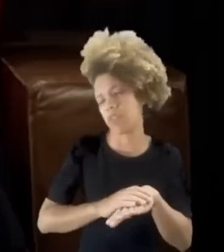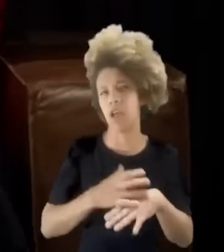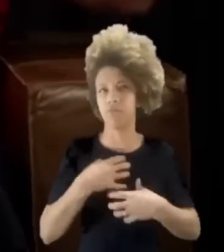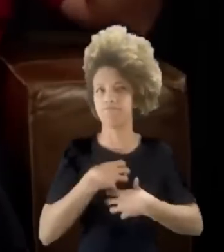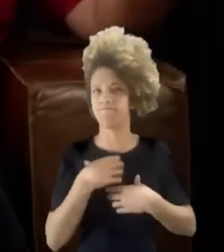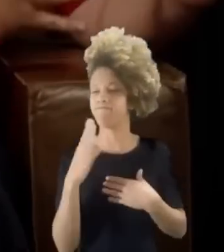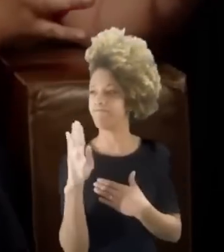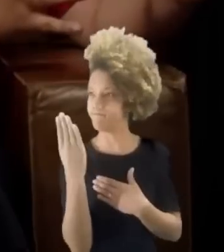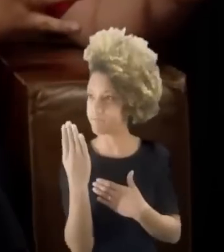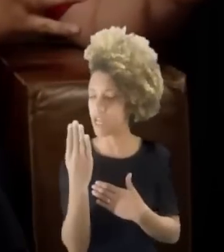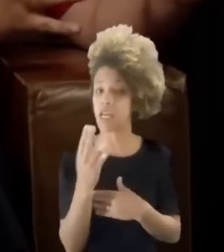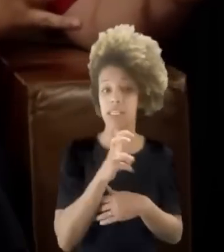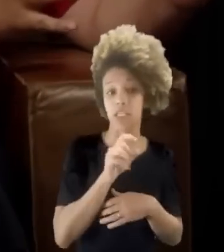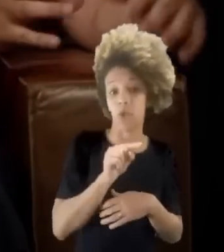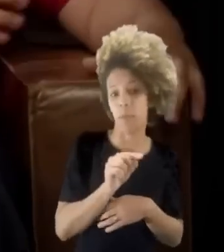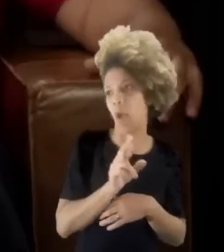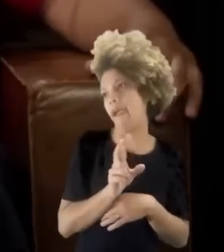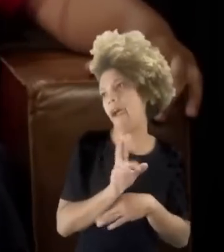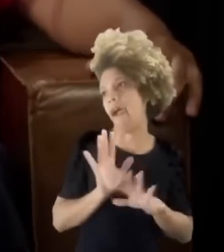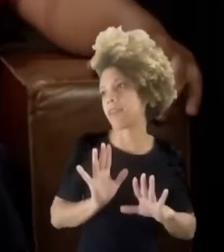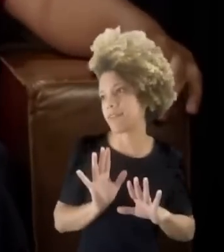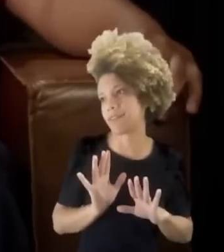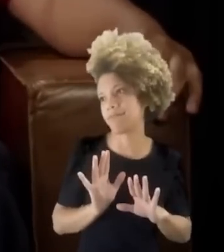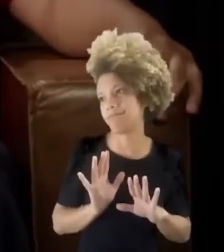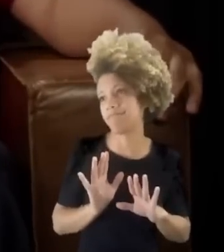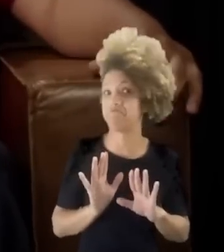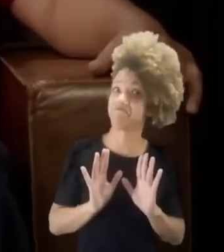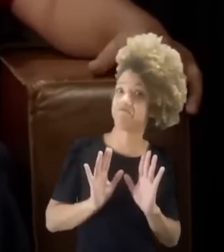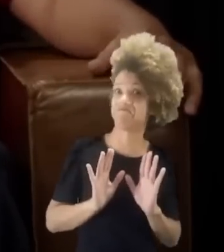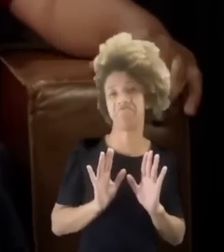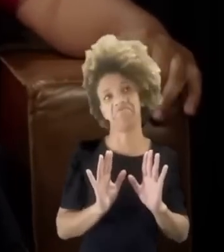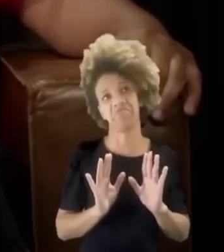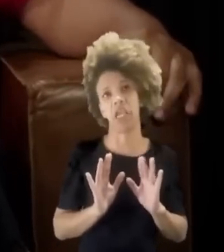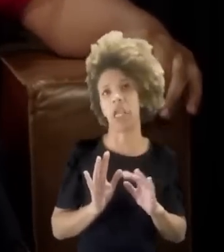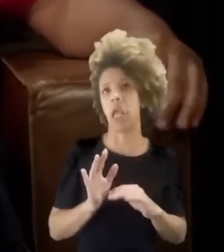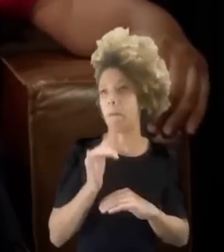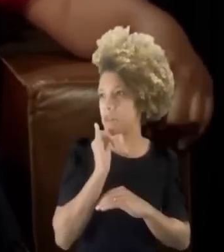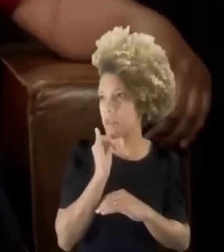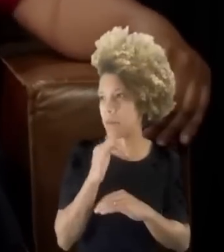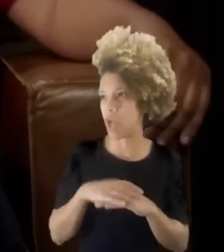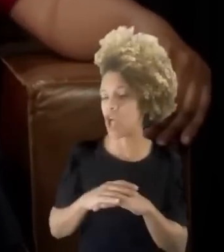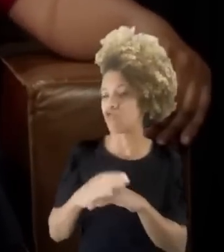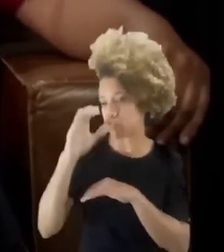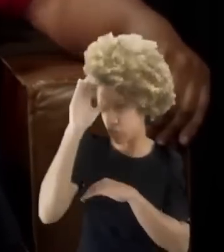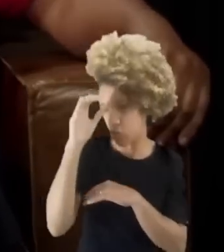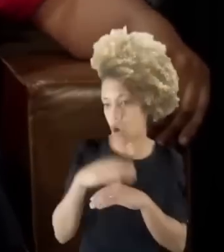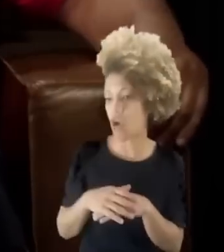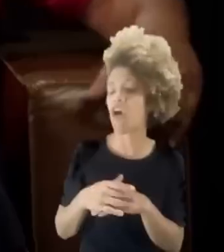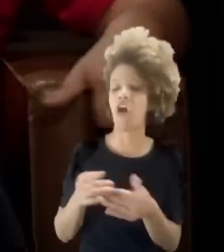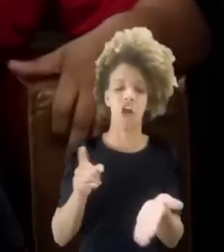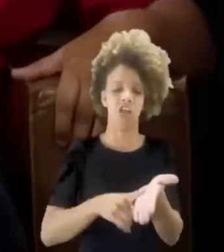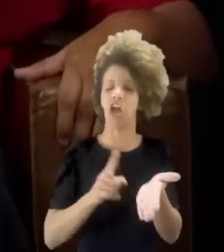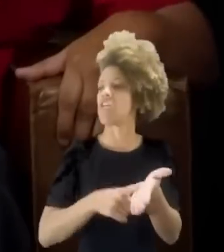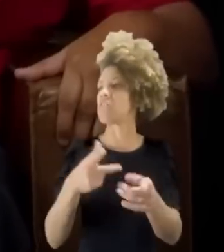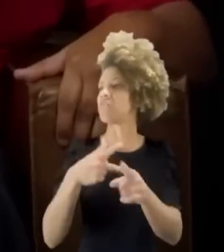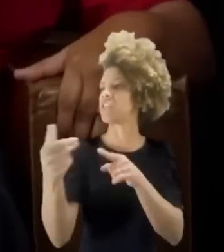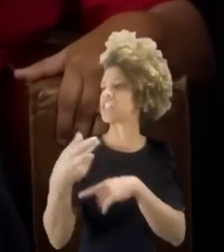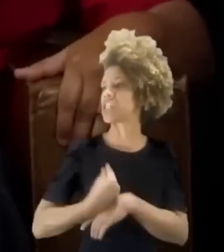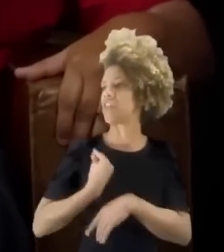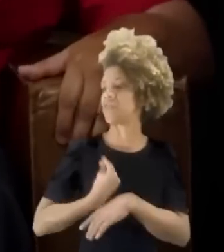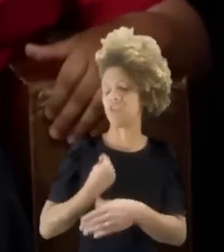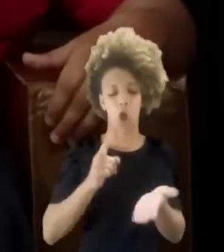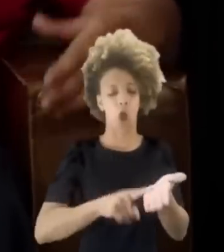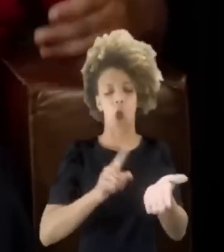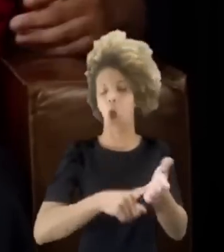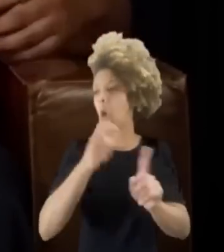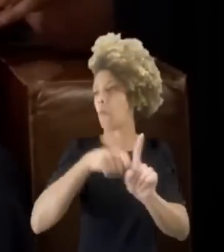sensação de estar ganhando r$ 5.000,00 por mês dele poder pegar o parente dele chegar no tio dele falar assim aí vem sim na vida olha quanto que